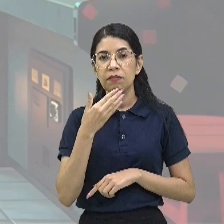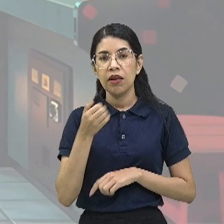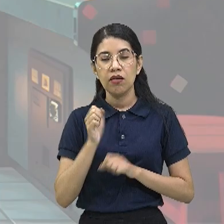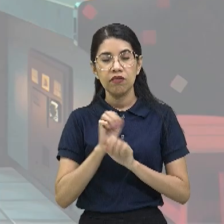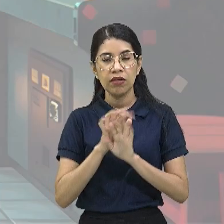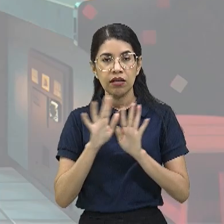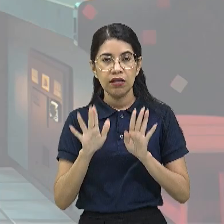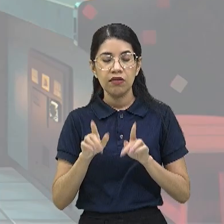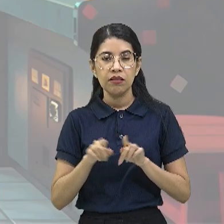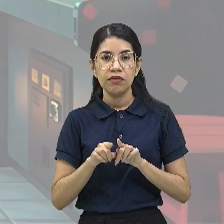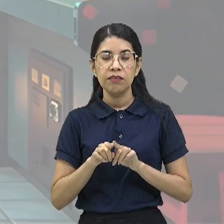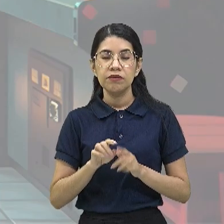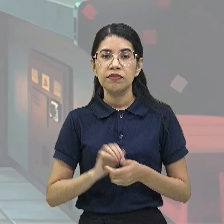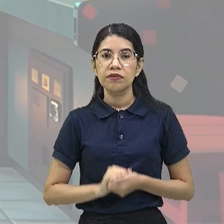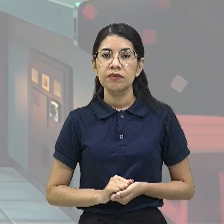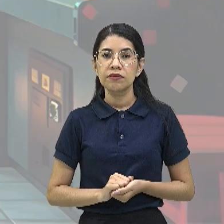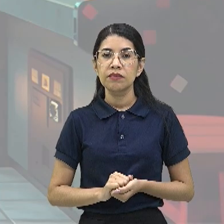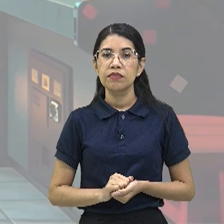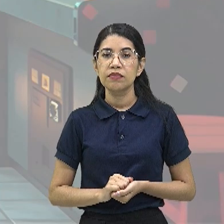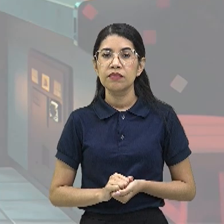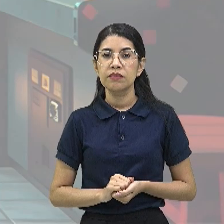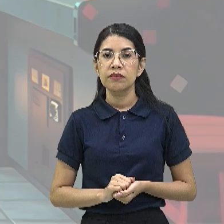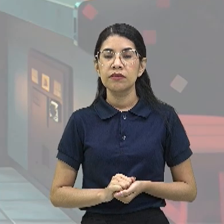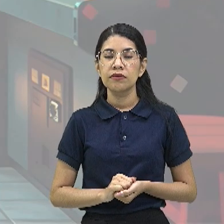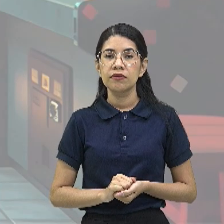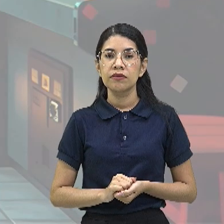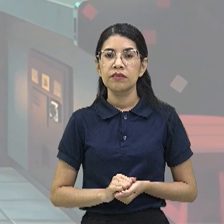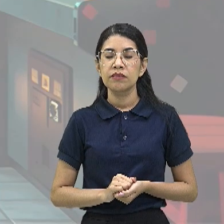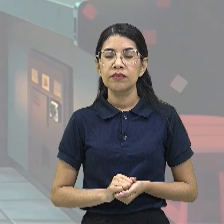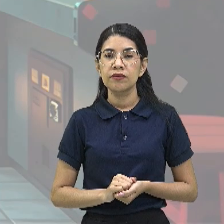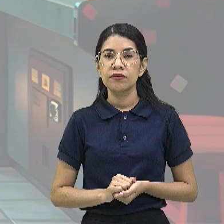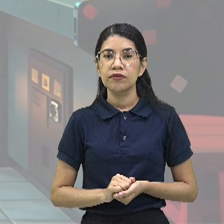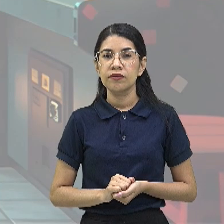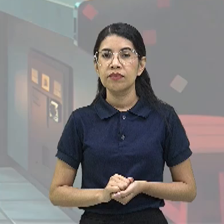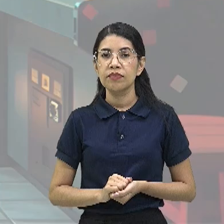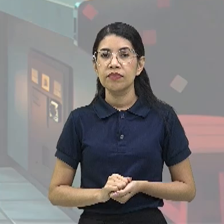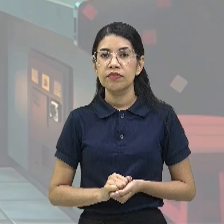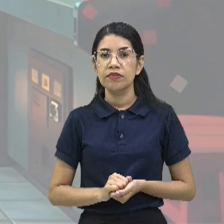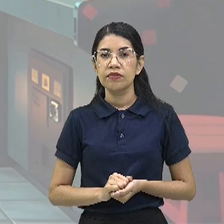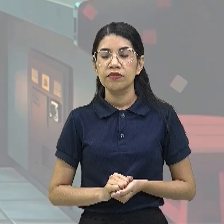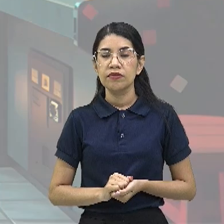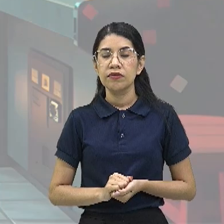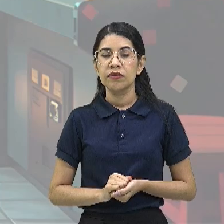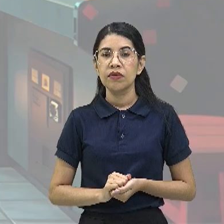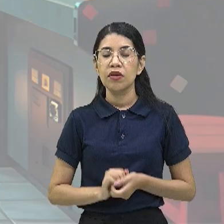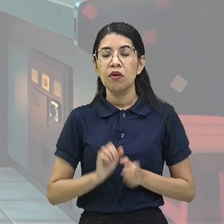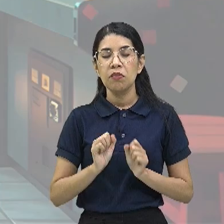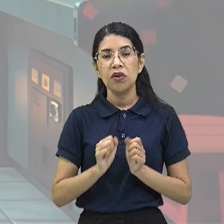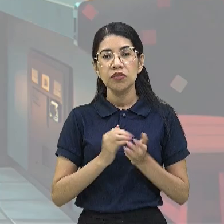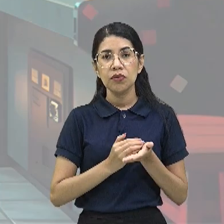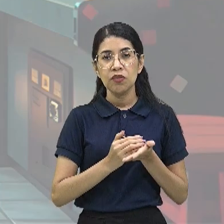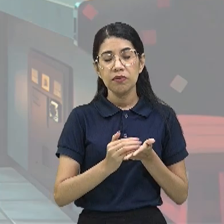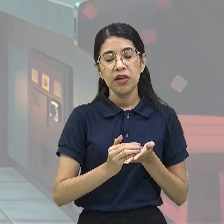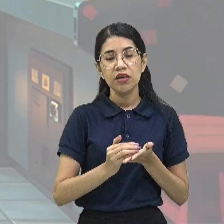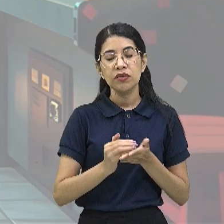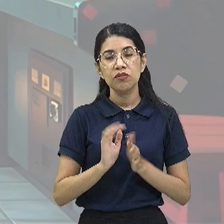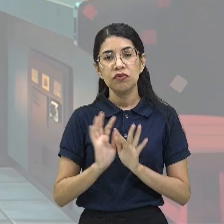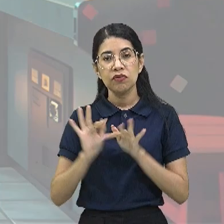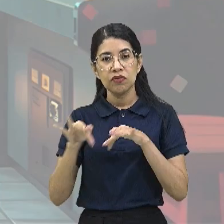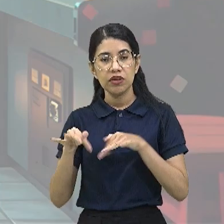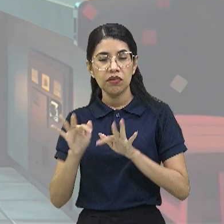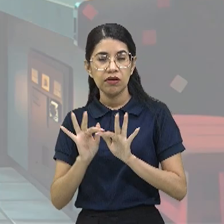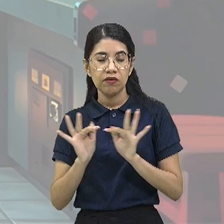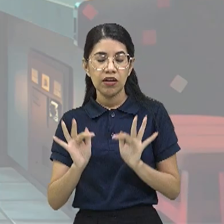Então, Hey Solomon, can you lend me some money? Ou bota no começo, ou bota no final a